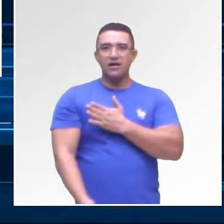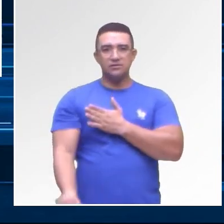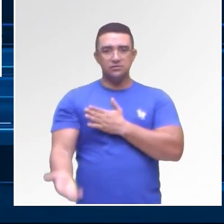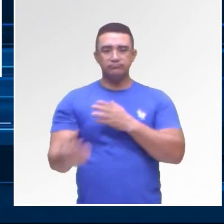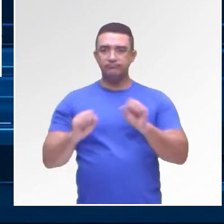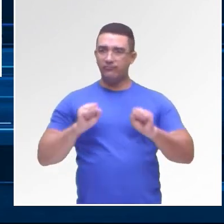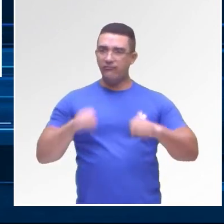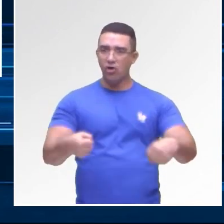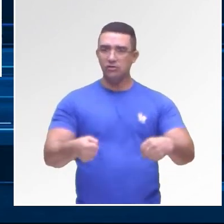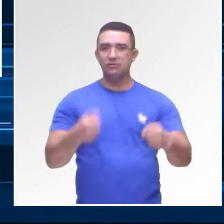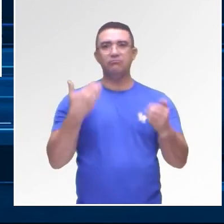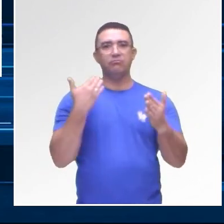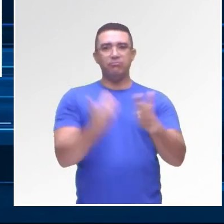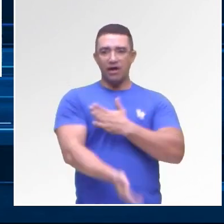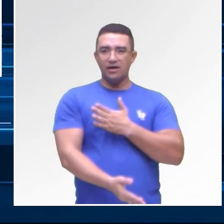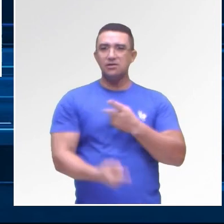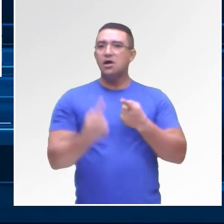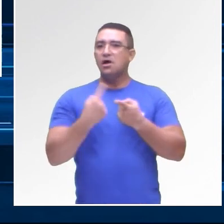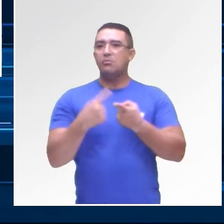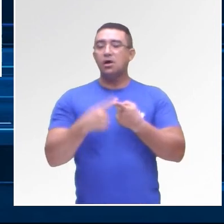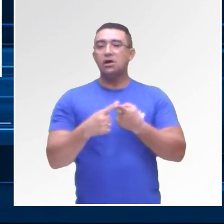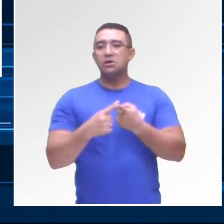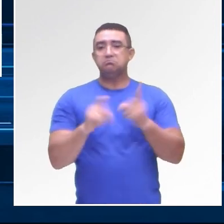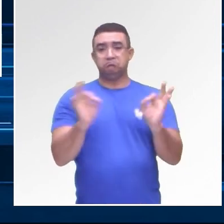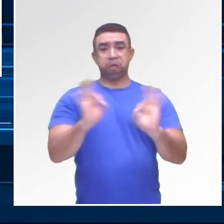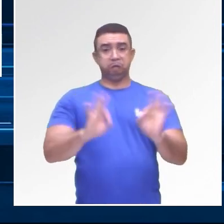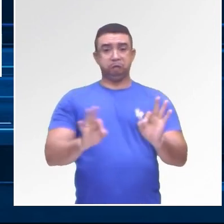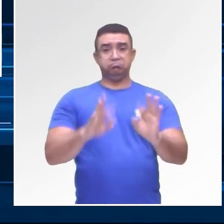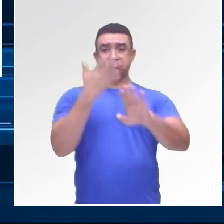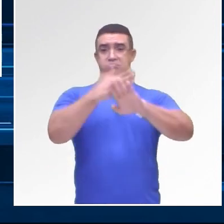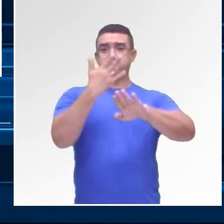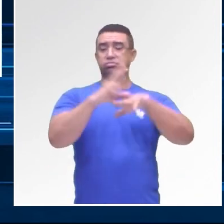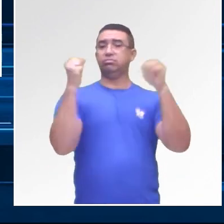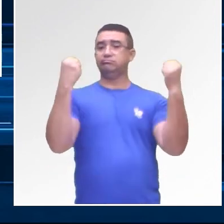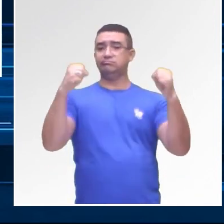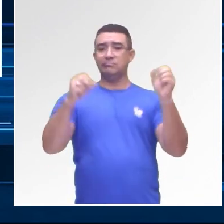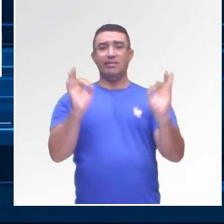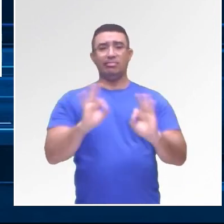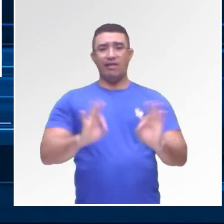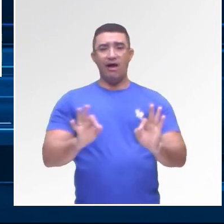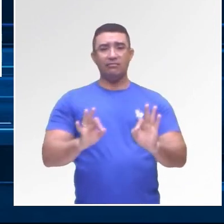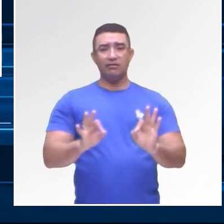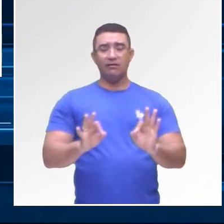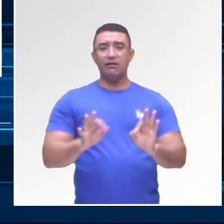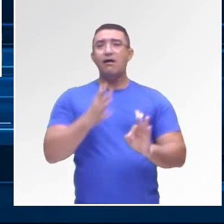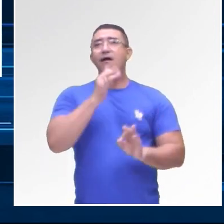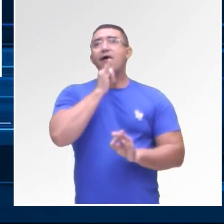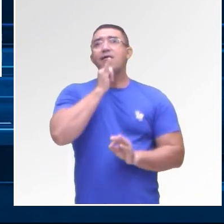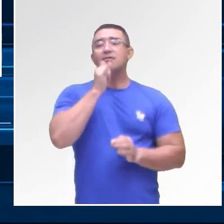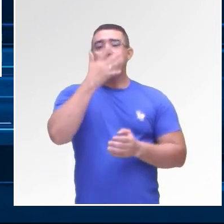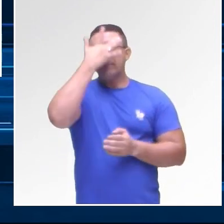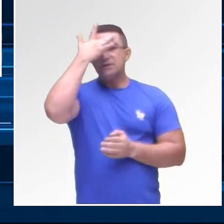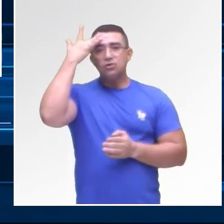rápido quando a gente não pratica exercício físico. Quando você está iniciando, vamos supor que você está